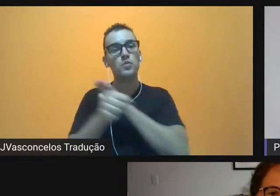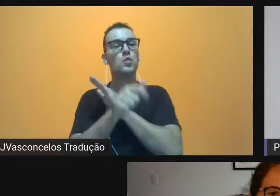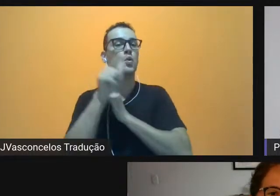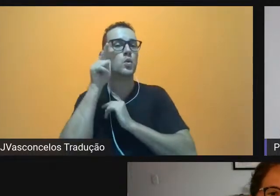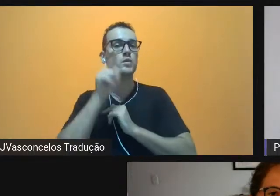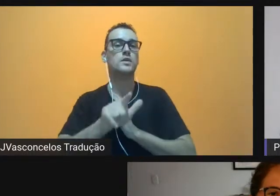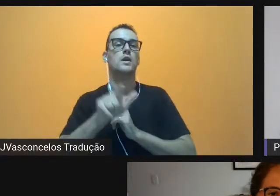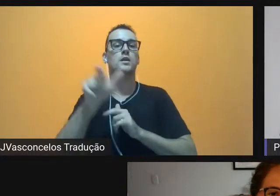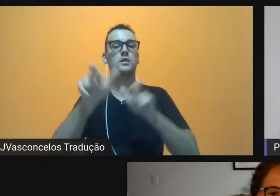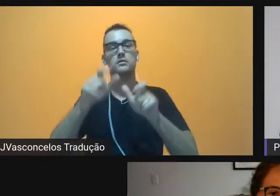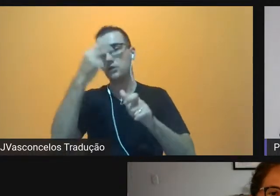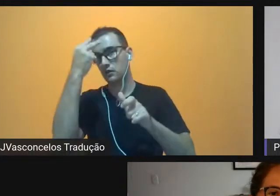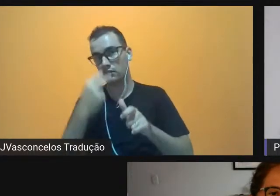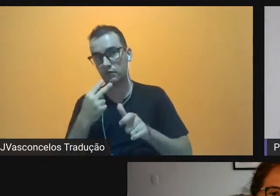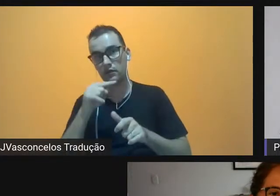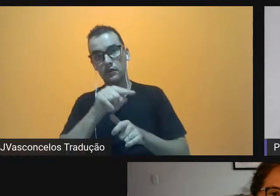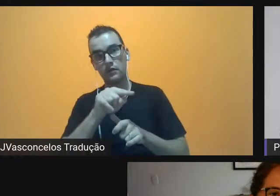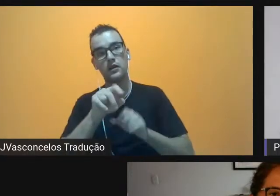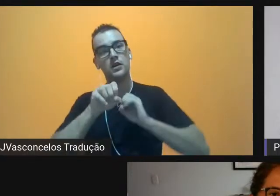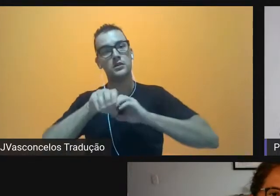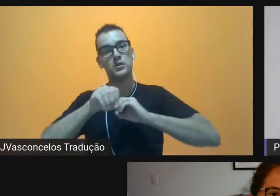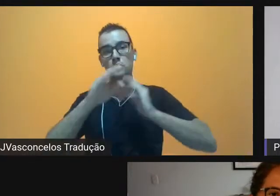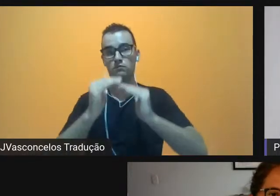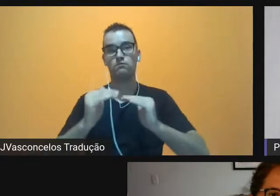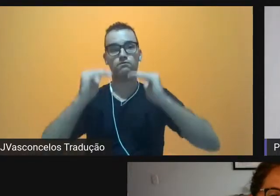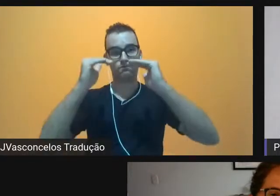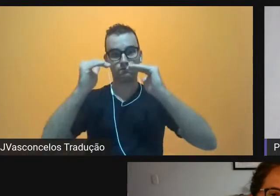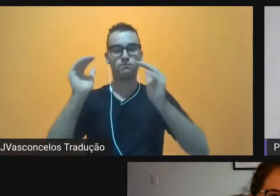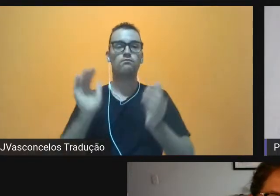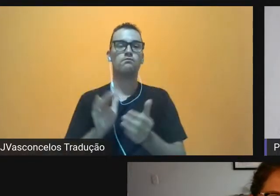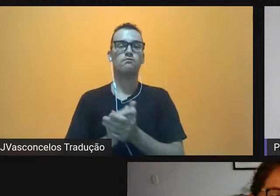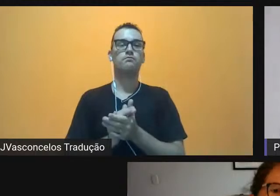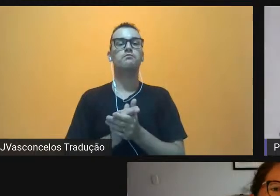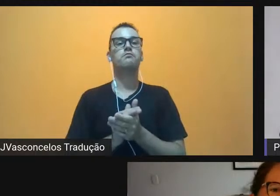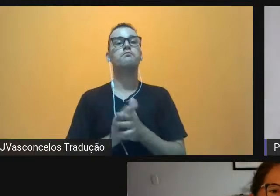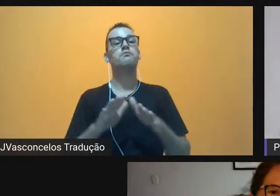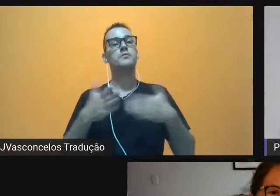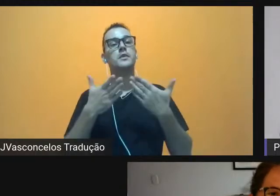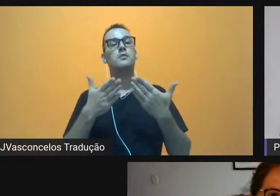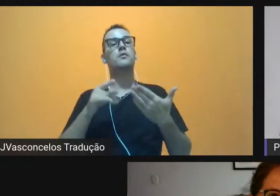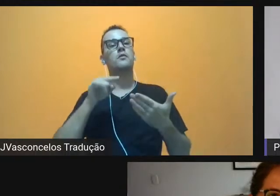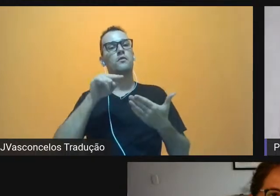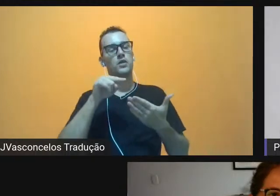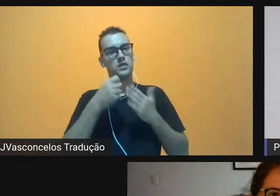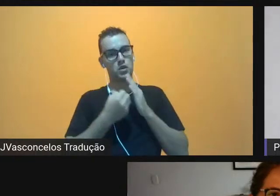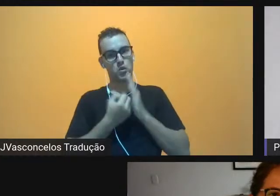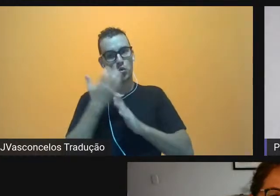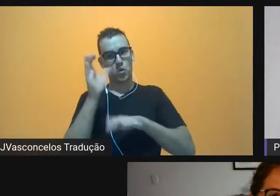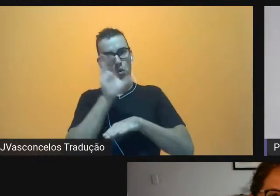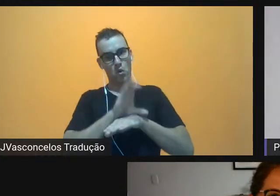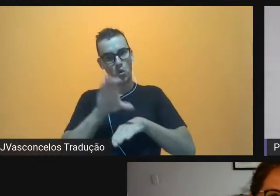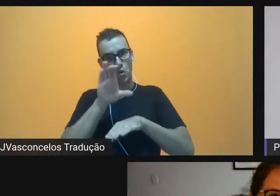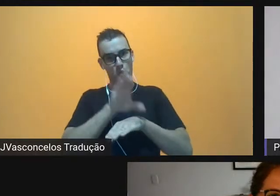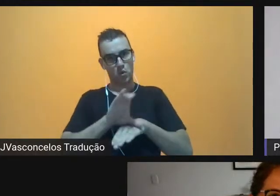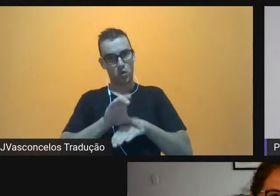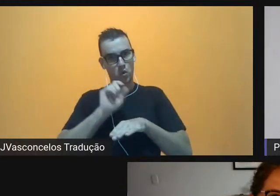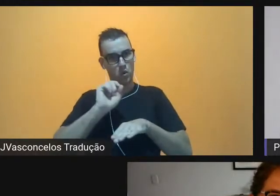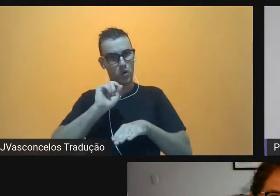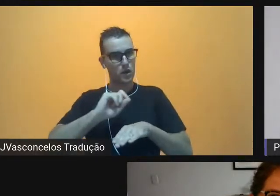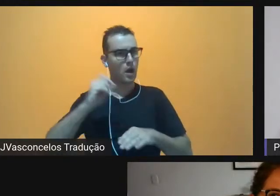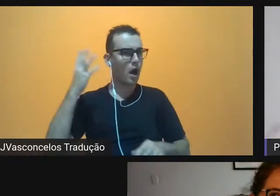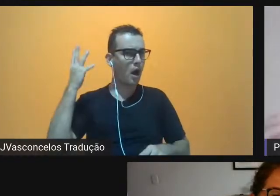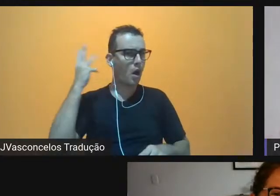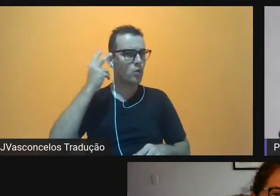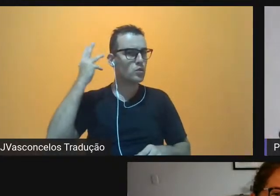um pouquinho mais, Luciana, sobre o que você fez, né? Você elaborou um curso de